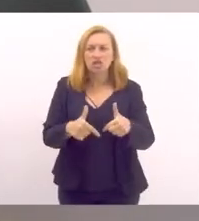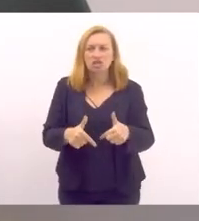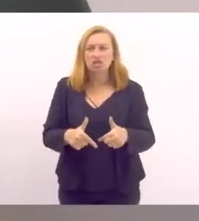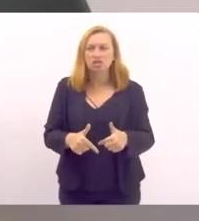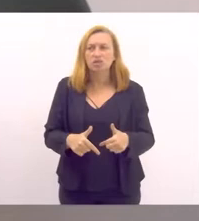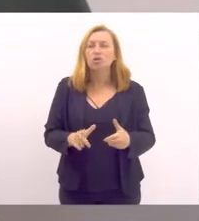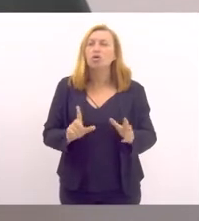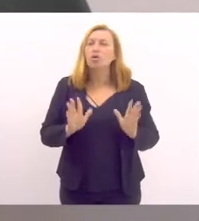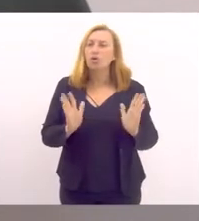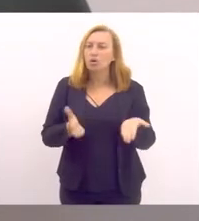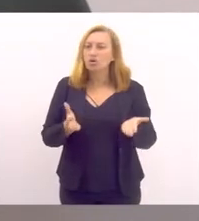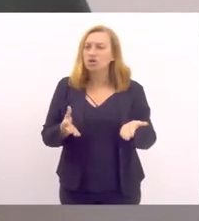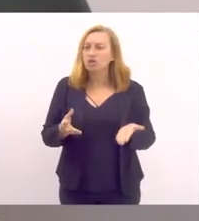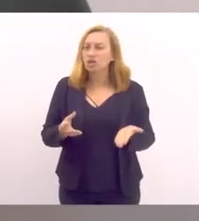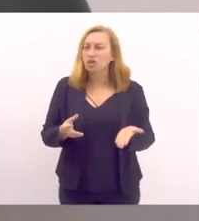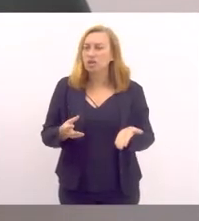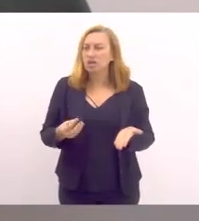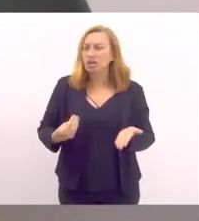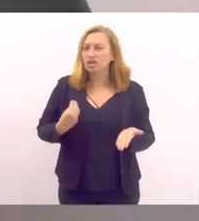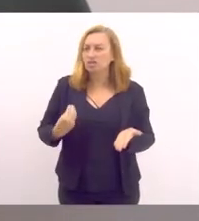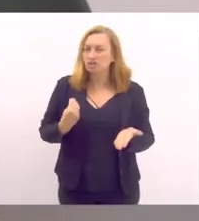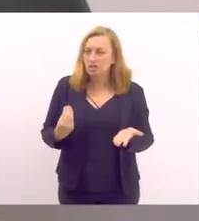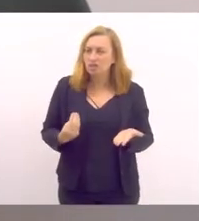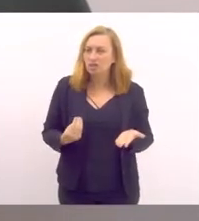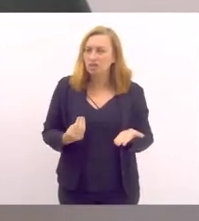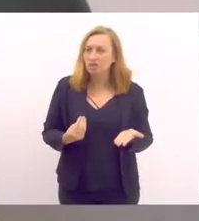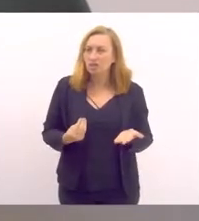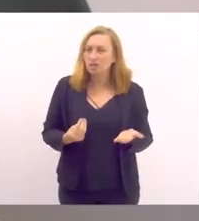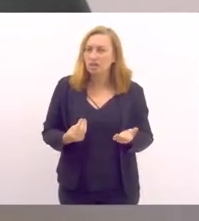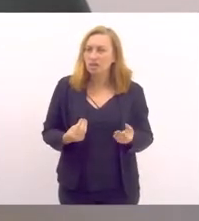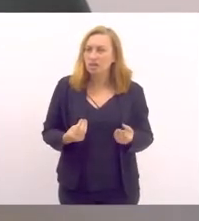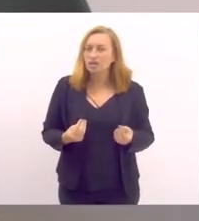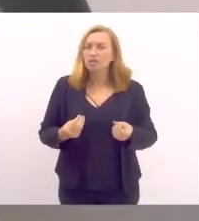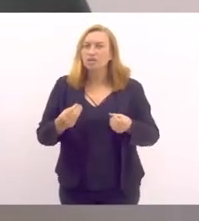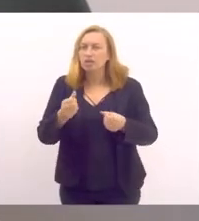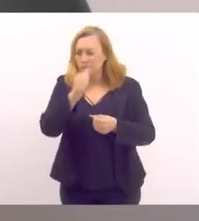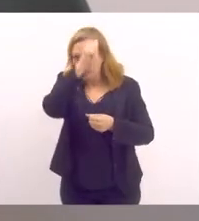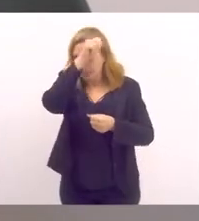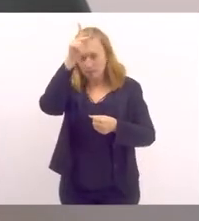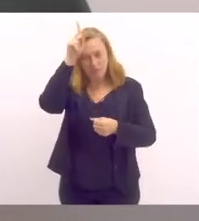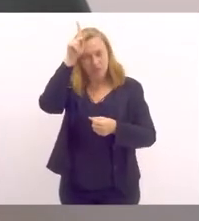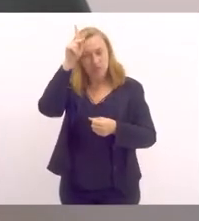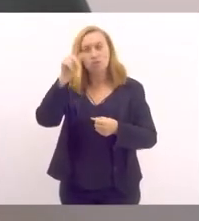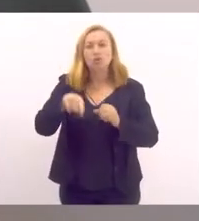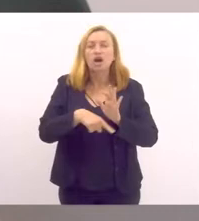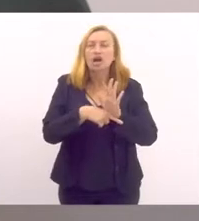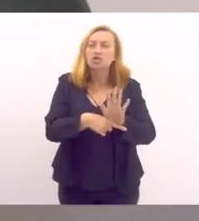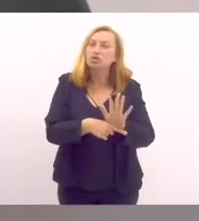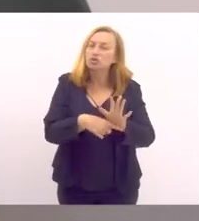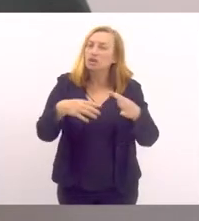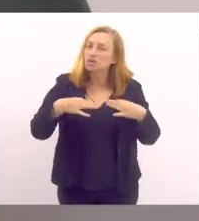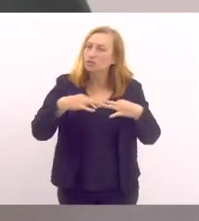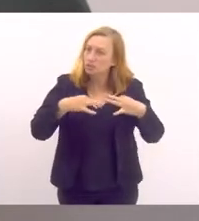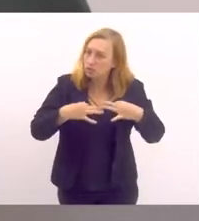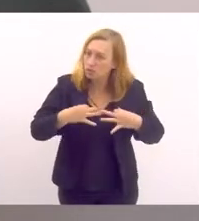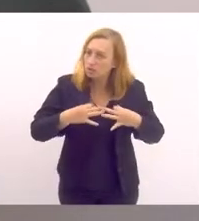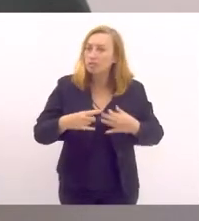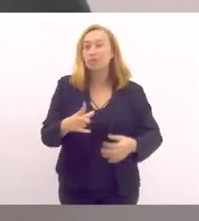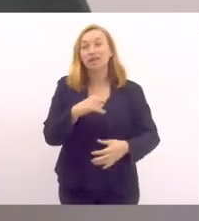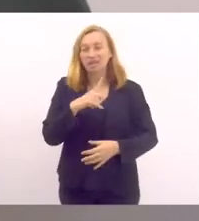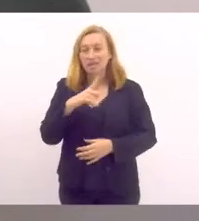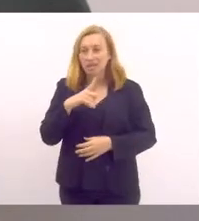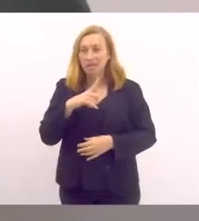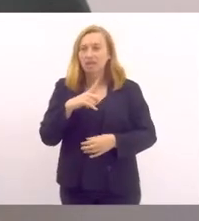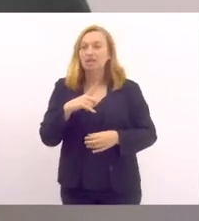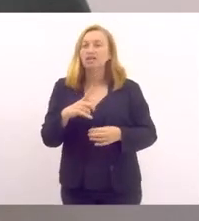elas se mantêm por convencimento das prefeituras em contribuir voluntariamente para que elas existam e